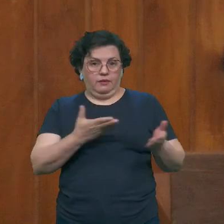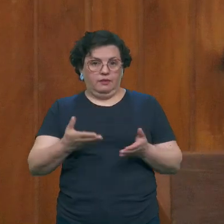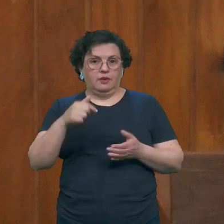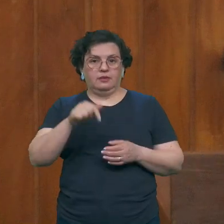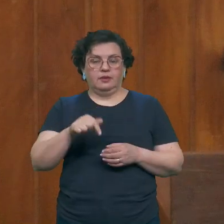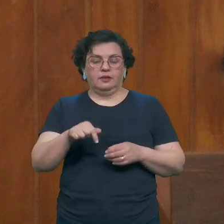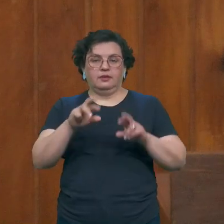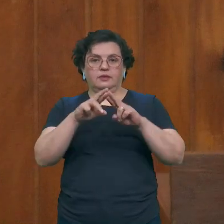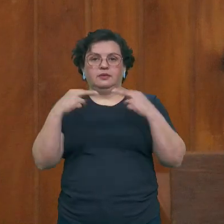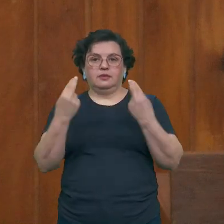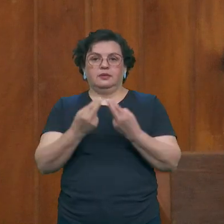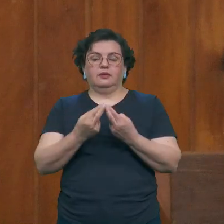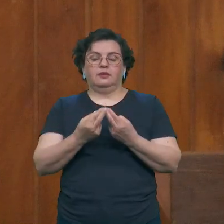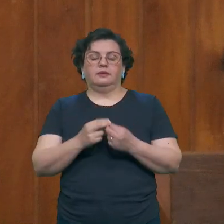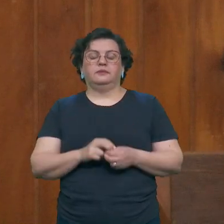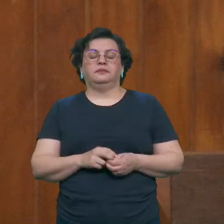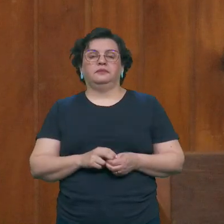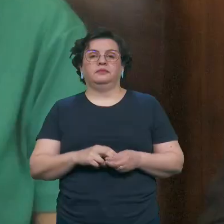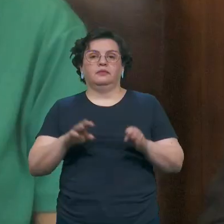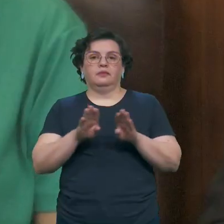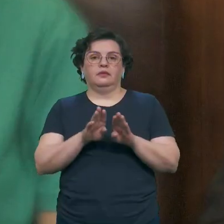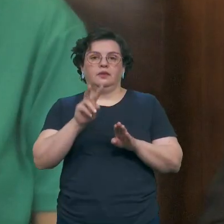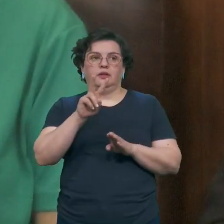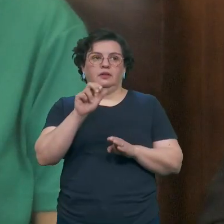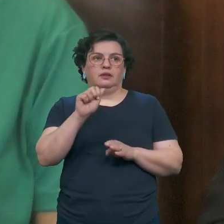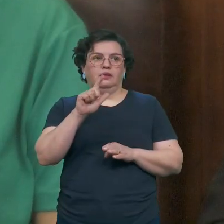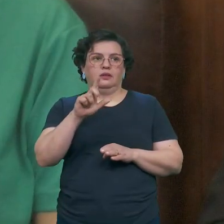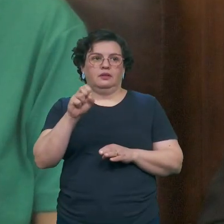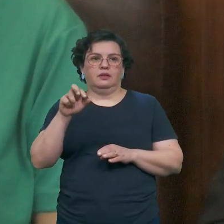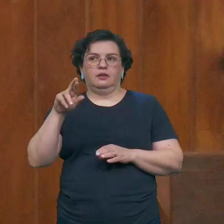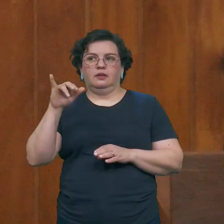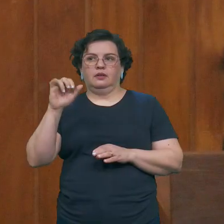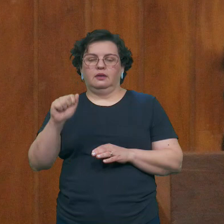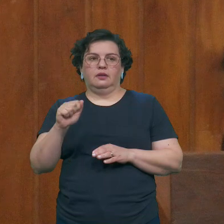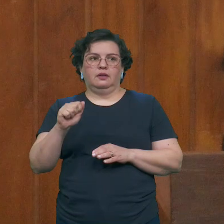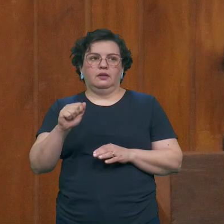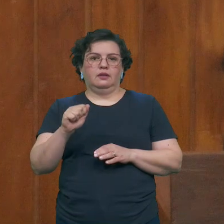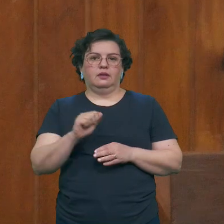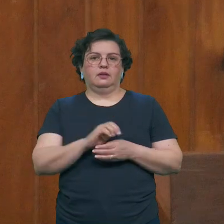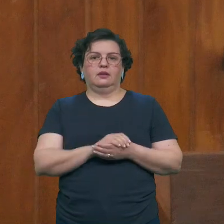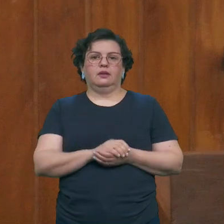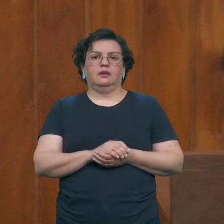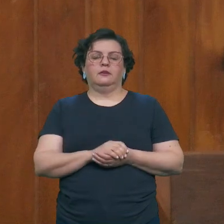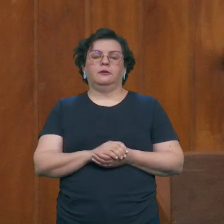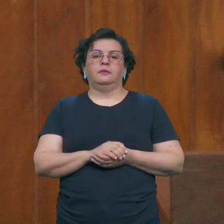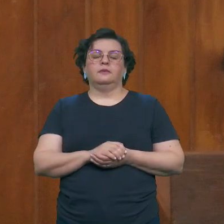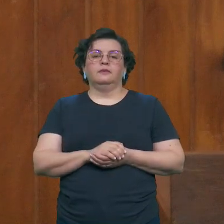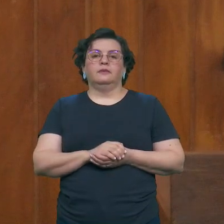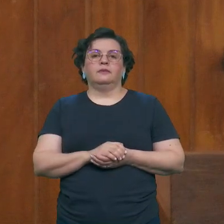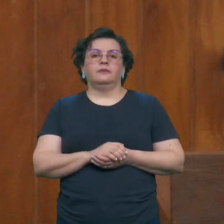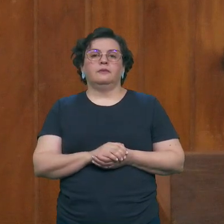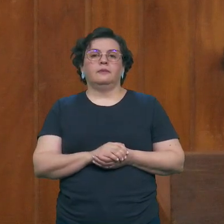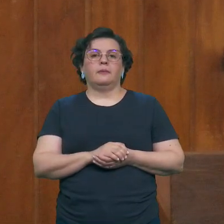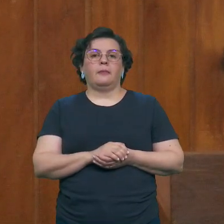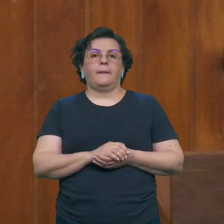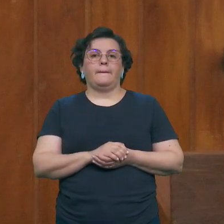nessa sessão. Cumprimentar a Valéria de Oliveira Munhoz Evangelista,